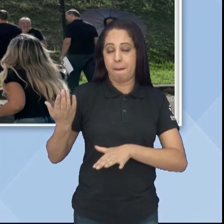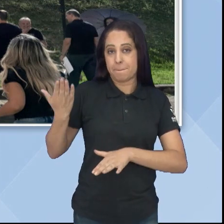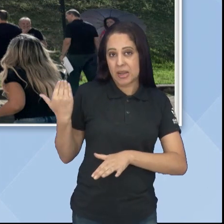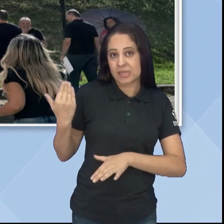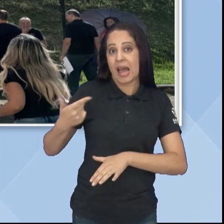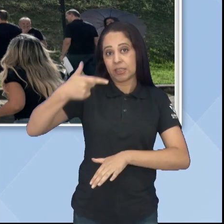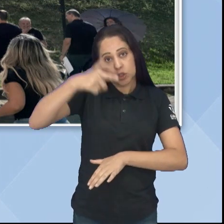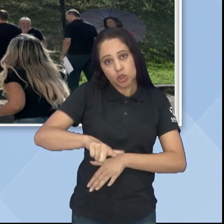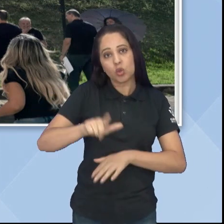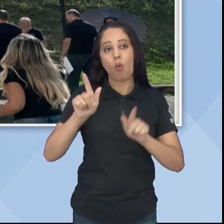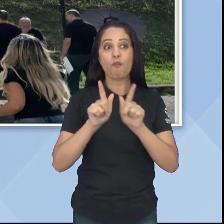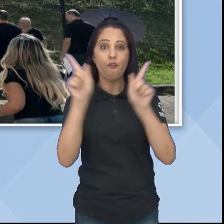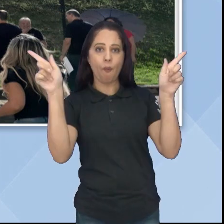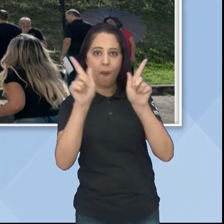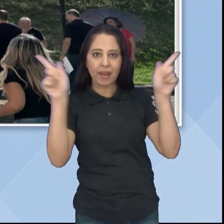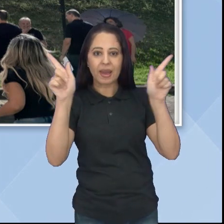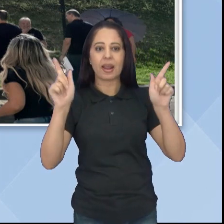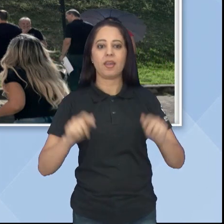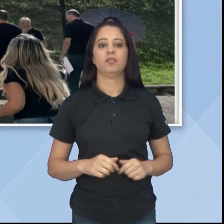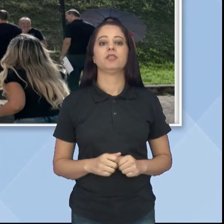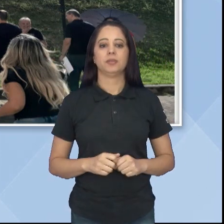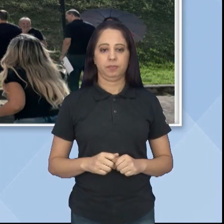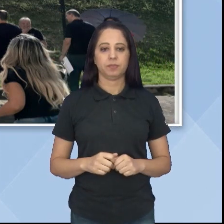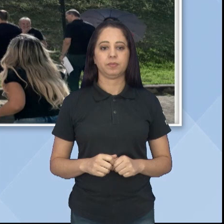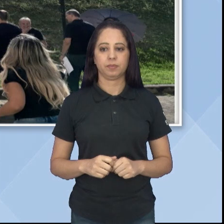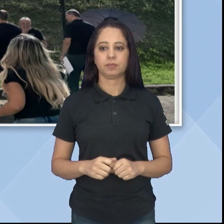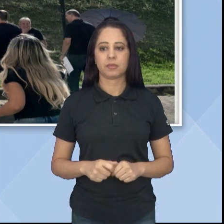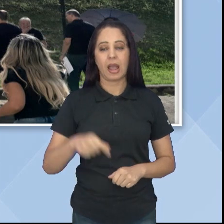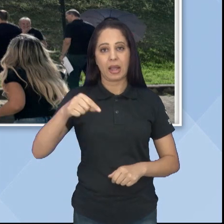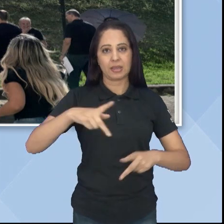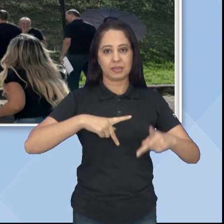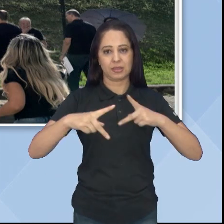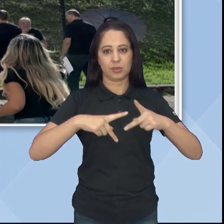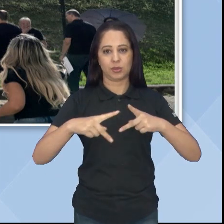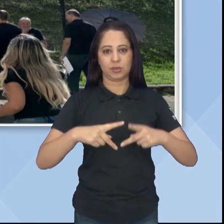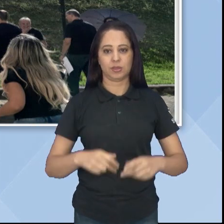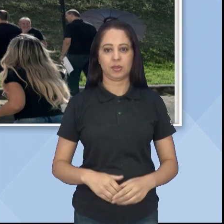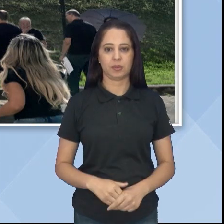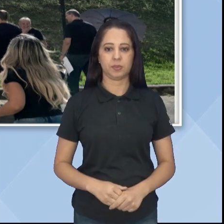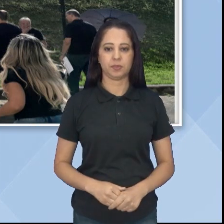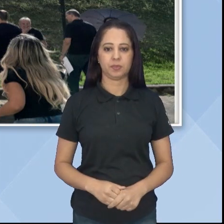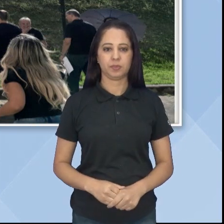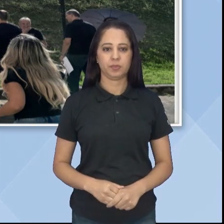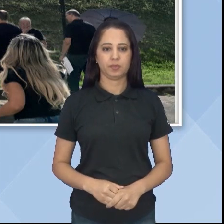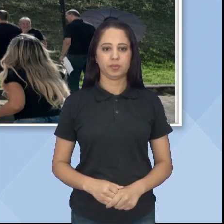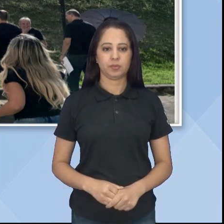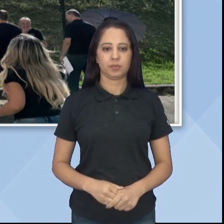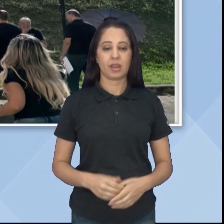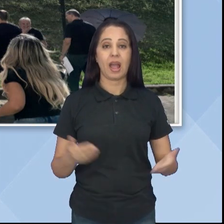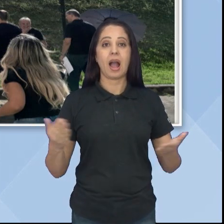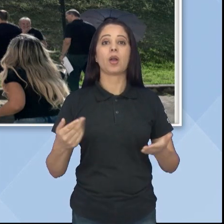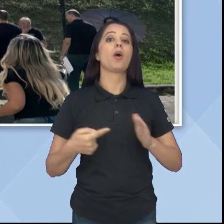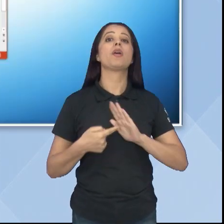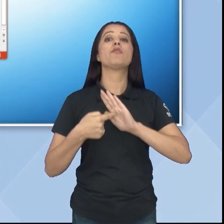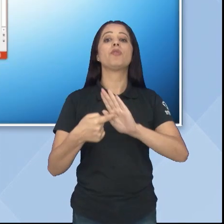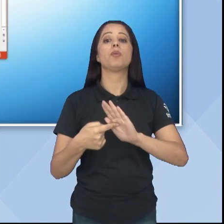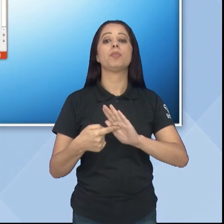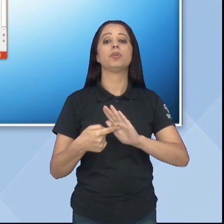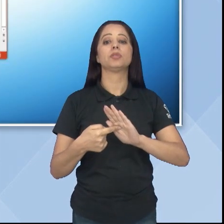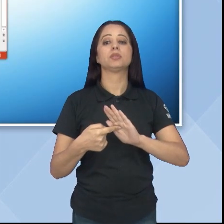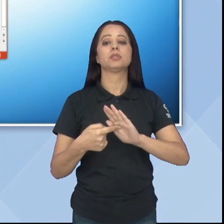e hoje foi o dia da greve aqui em São José dos Campos. Agora, então, eu quero iniciar minha fala do